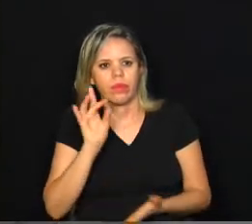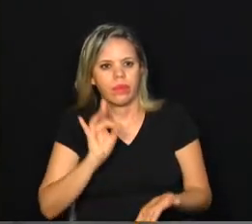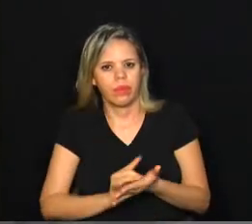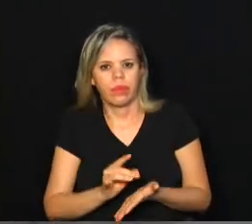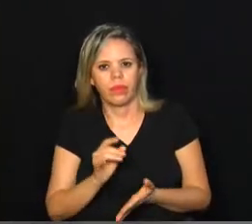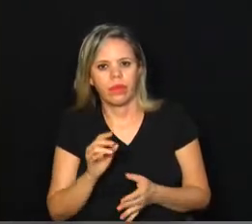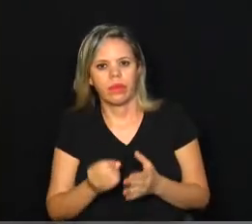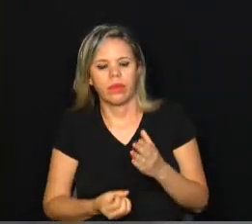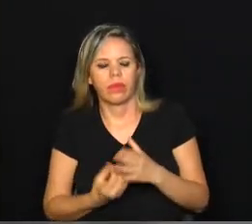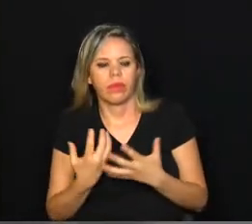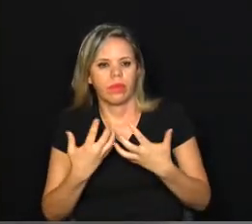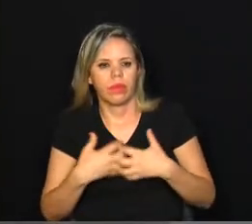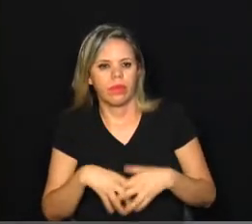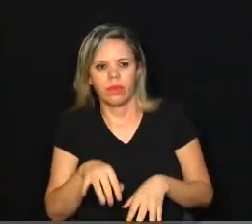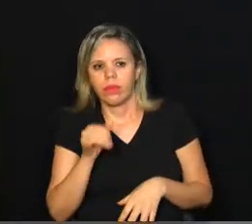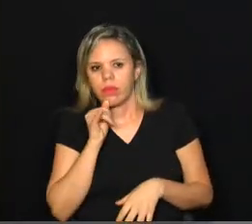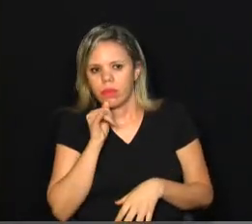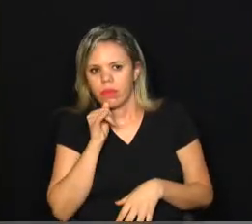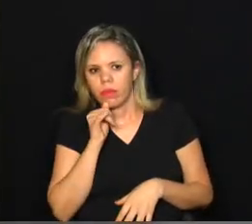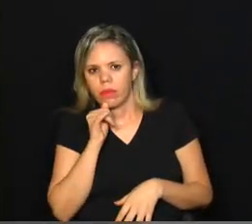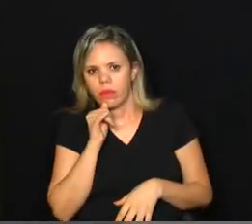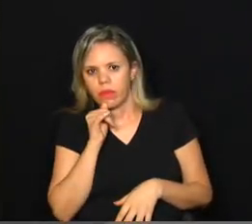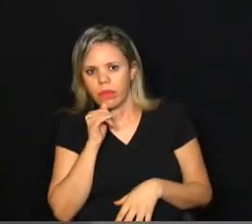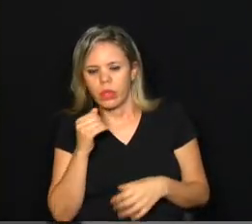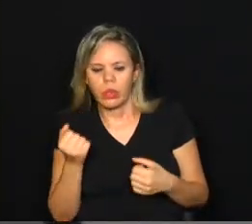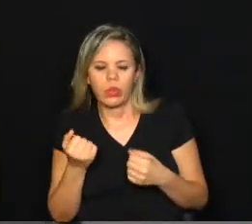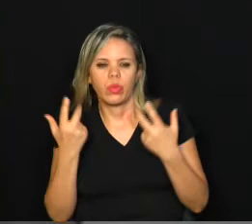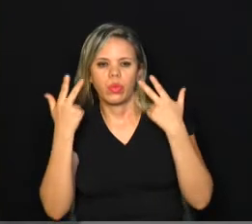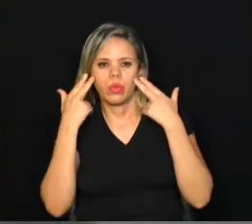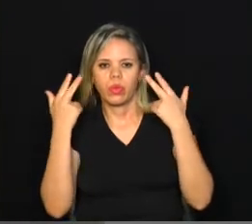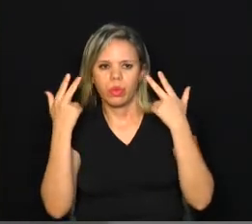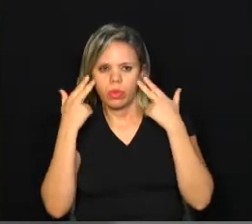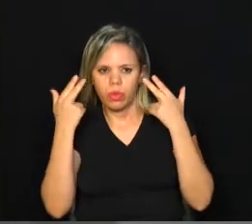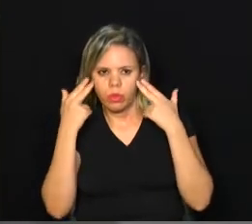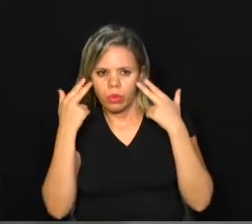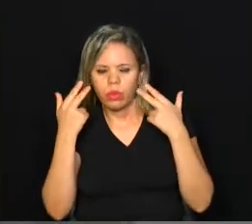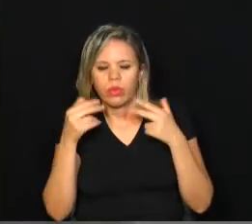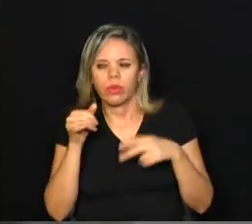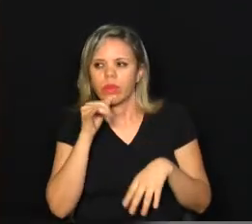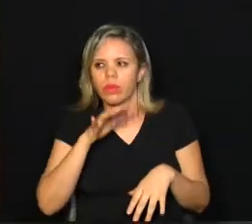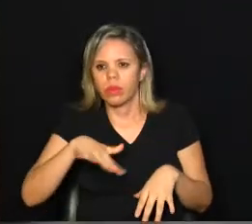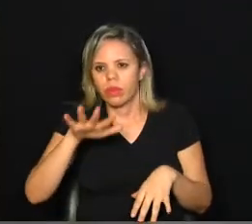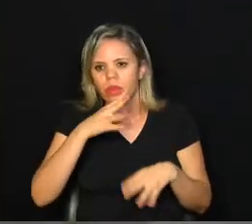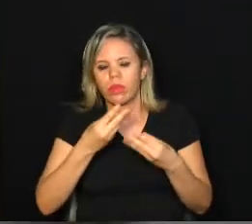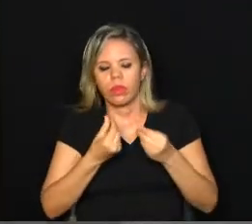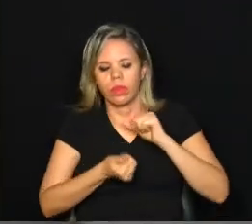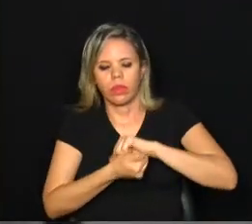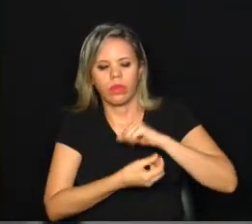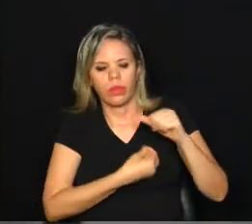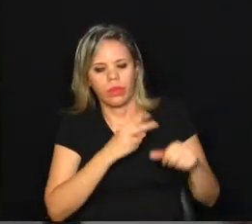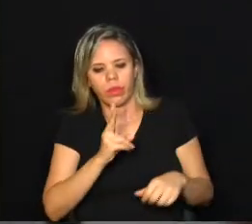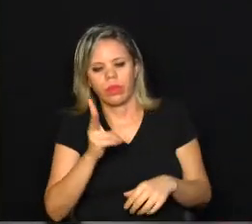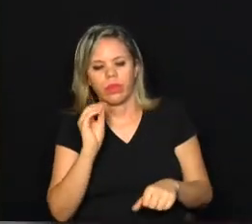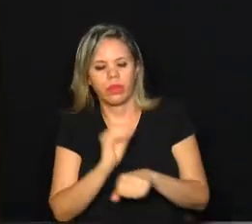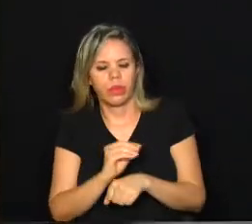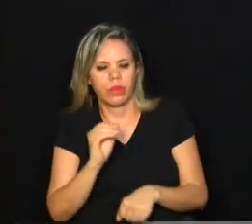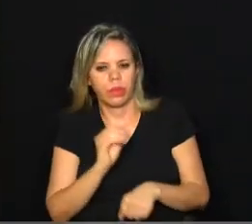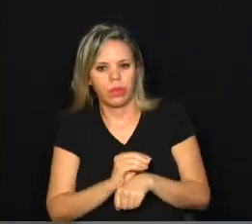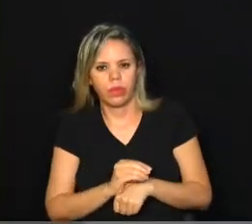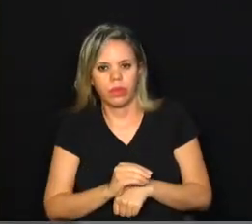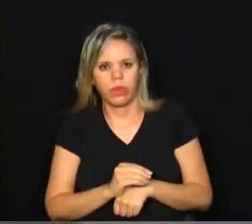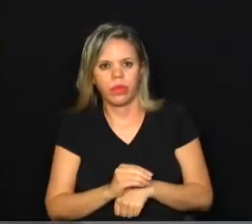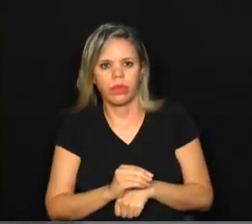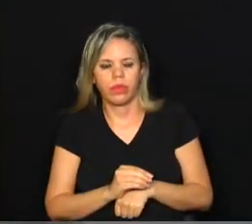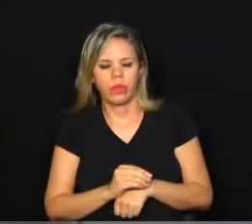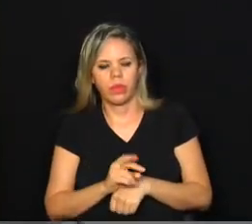uso efetivo e eficiente, vamos dizer assim, dos recursos naturais que a gente tem. de tal forma que a qualidade de vida é sempre preservada. Então, o RIDS é